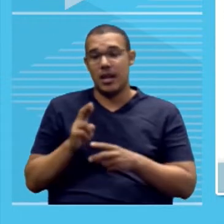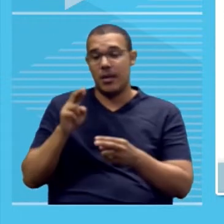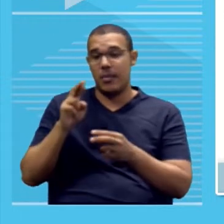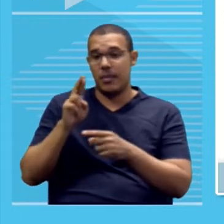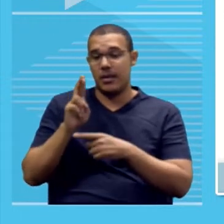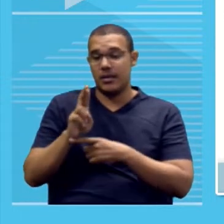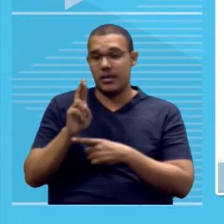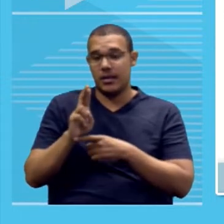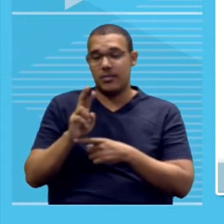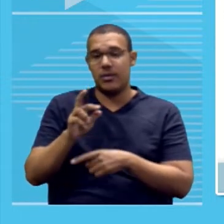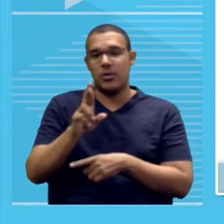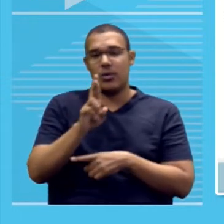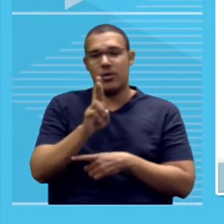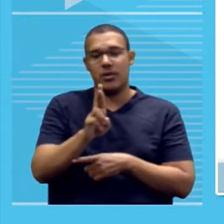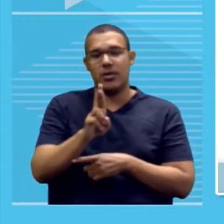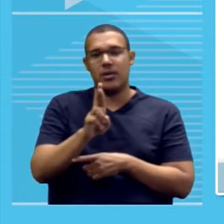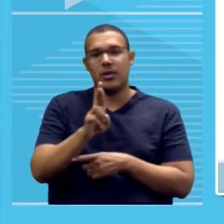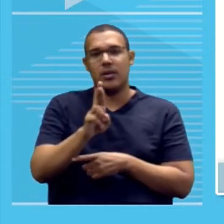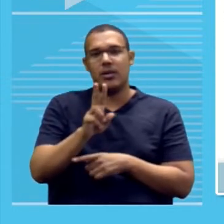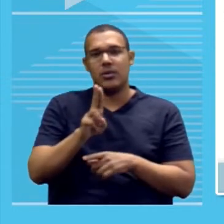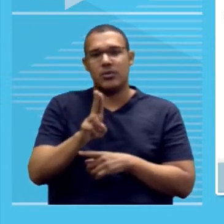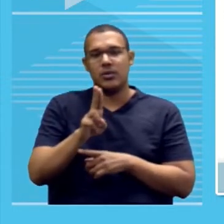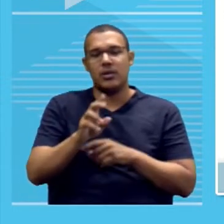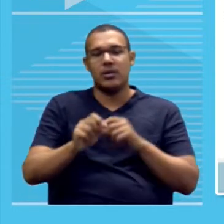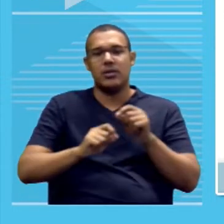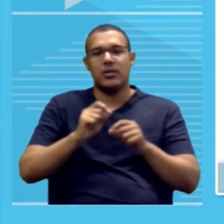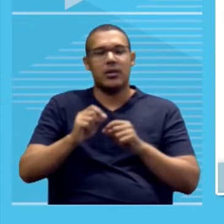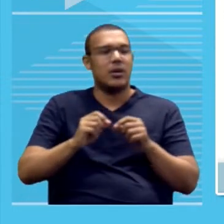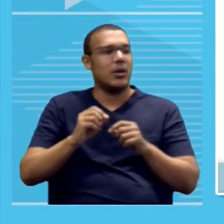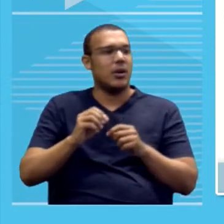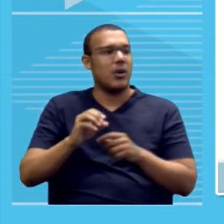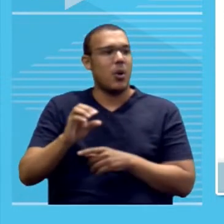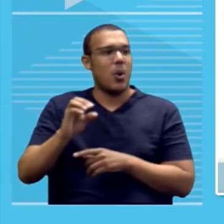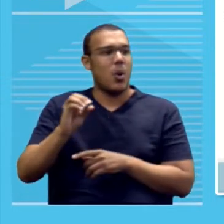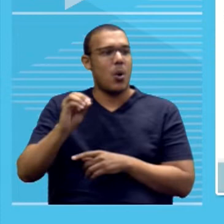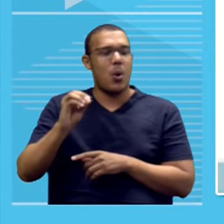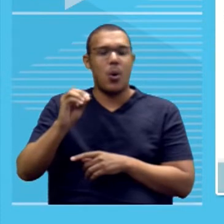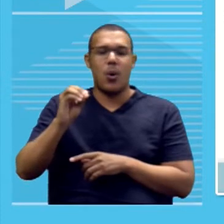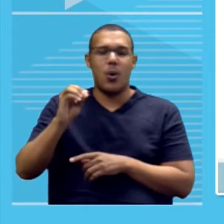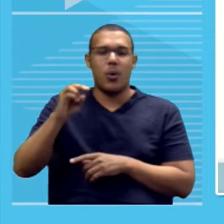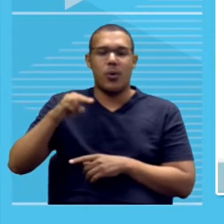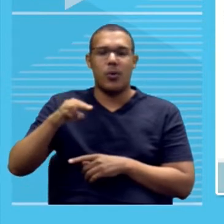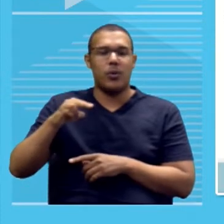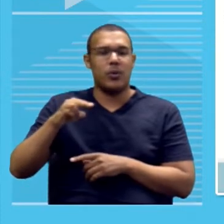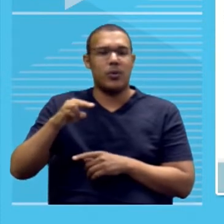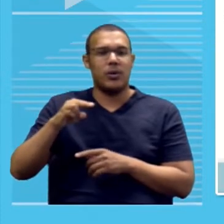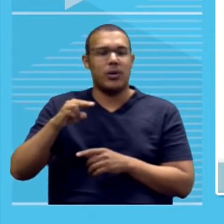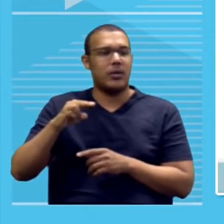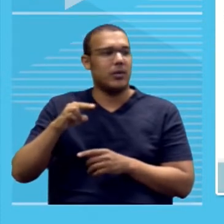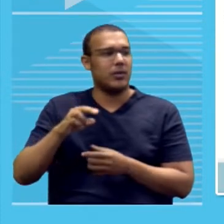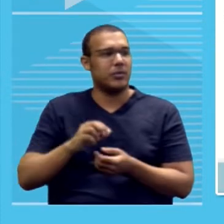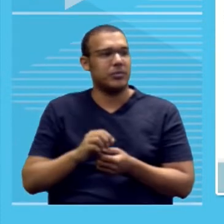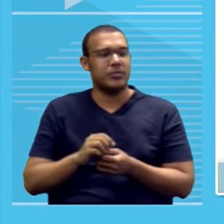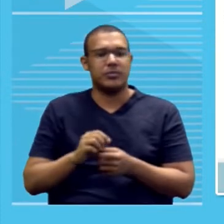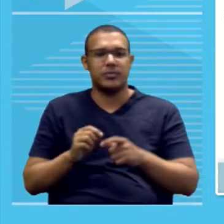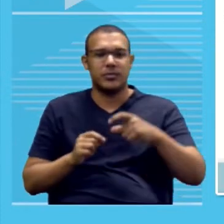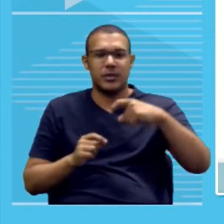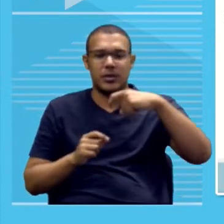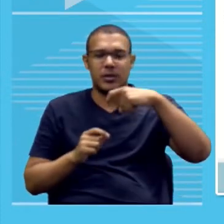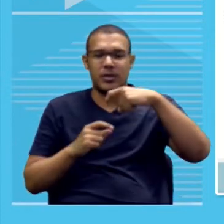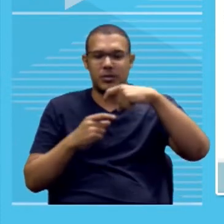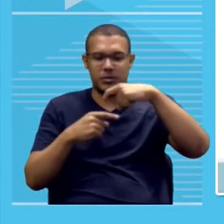sistema internacional a unidade de medida é o ohm, tá bom? Que é simbolizado por essa letrinha grega, um pouco